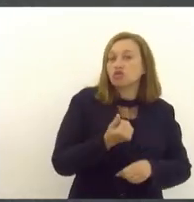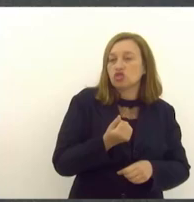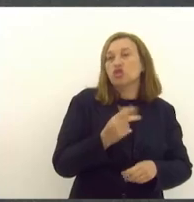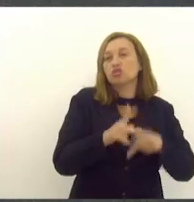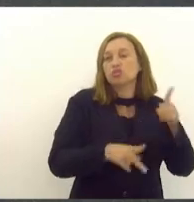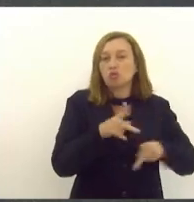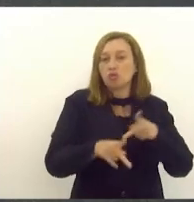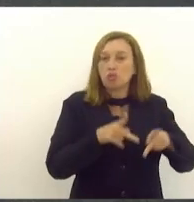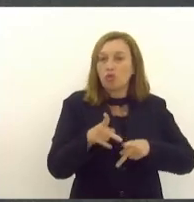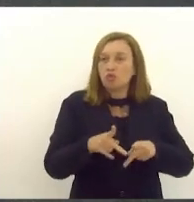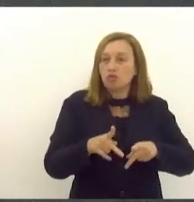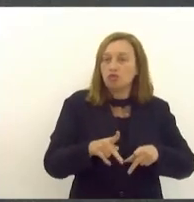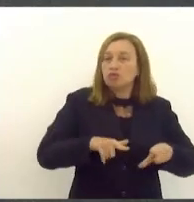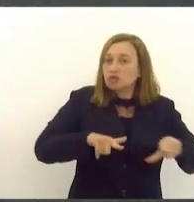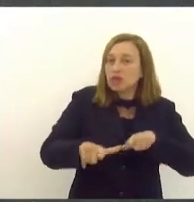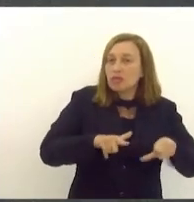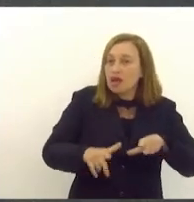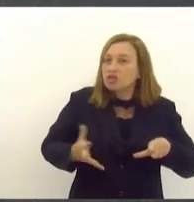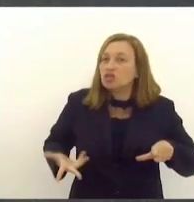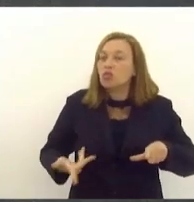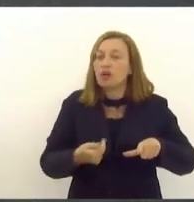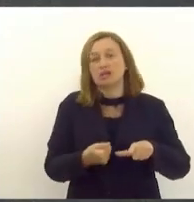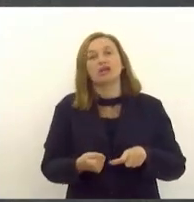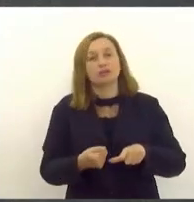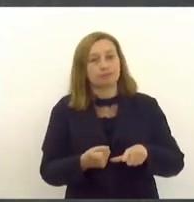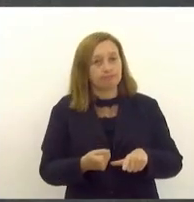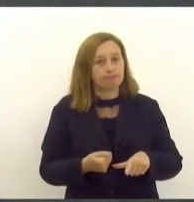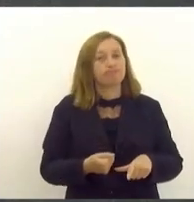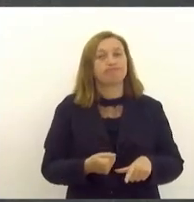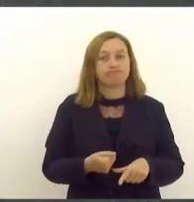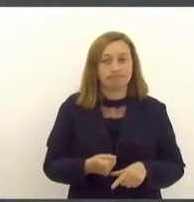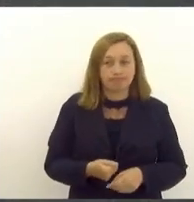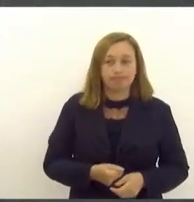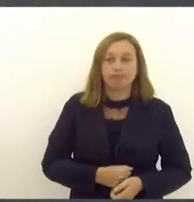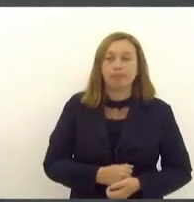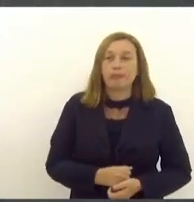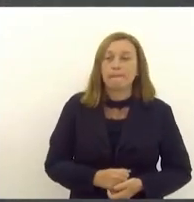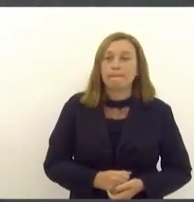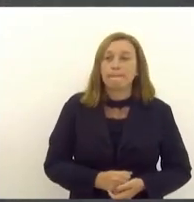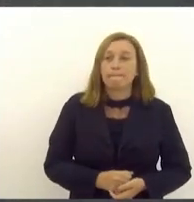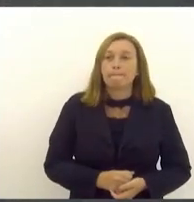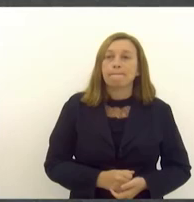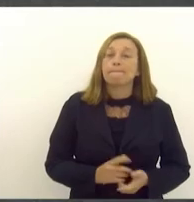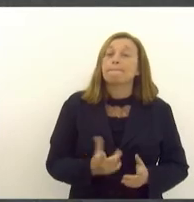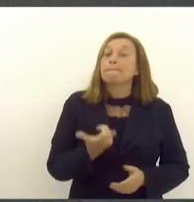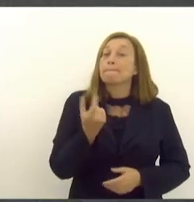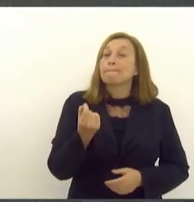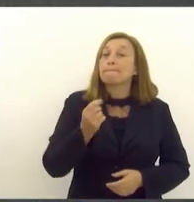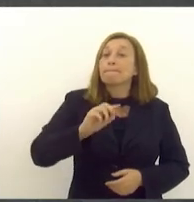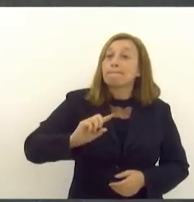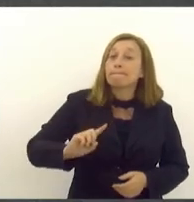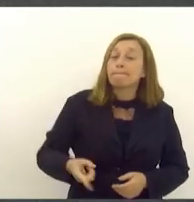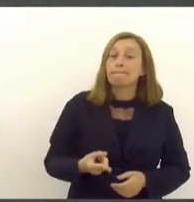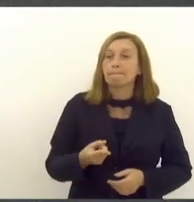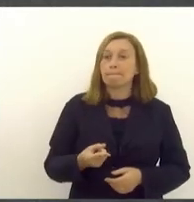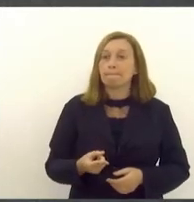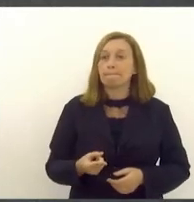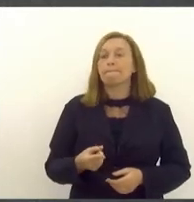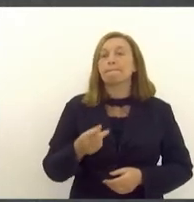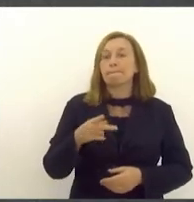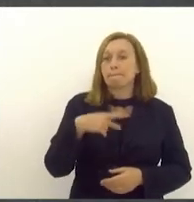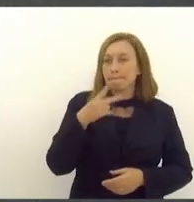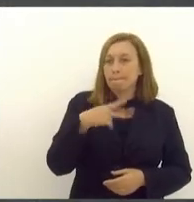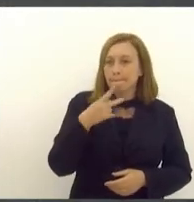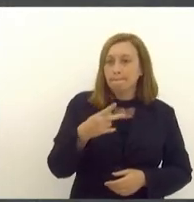com serviços bem prestados bem prestados e os 20 milhões a qual nós estamos